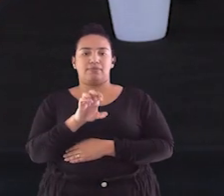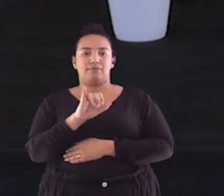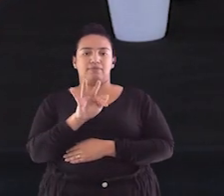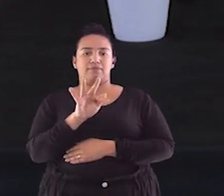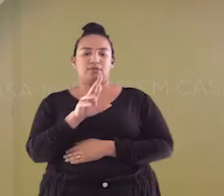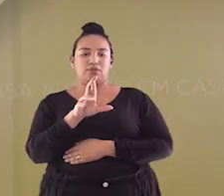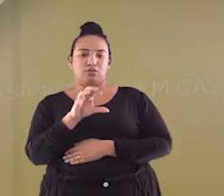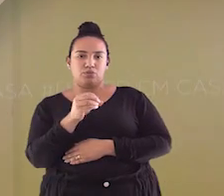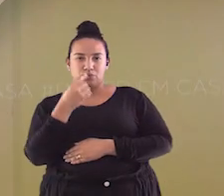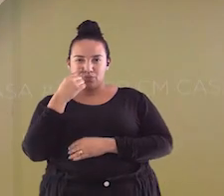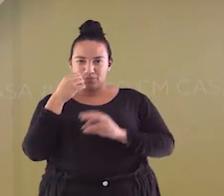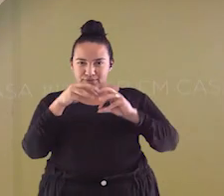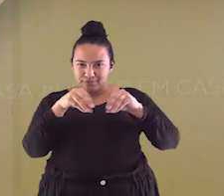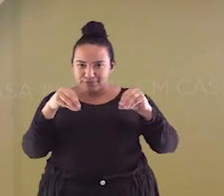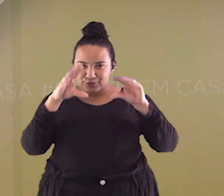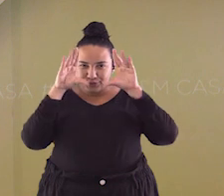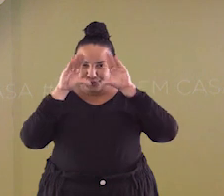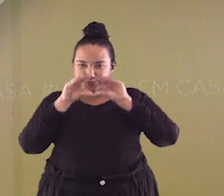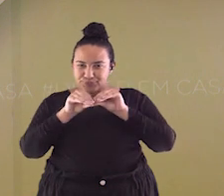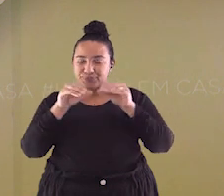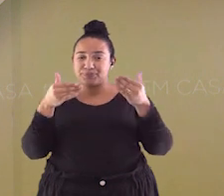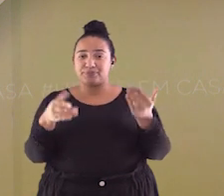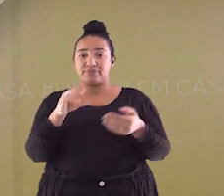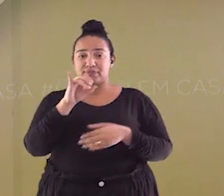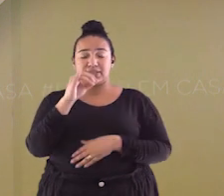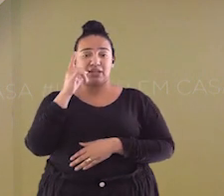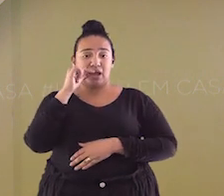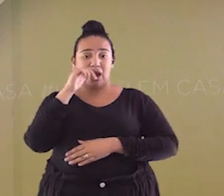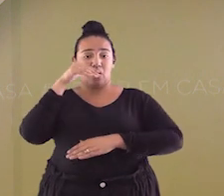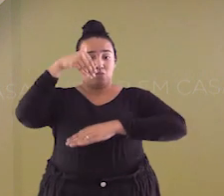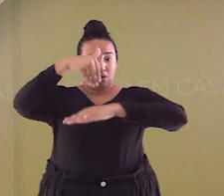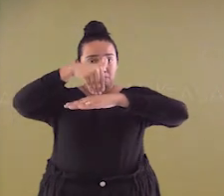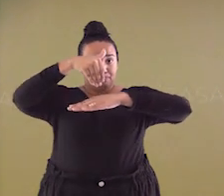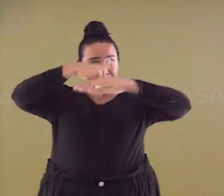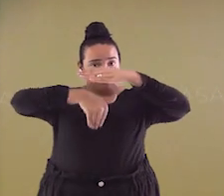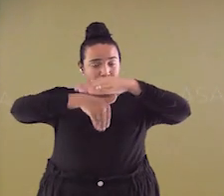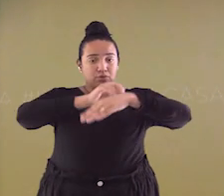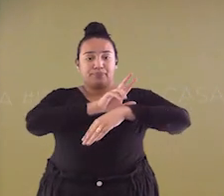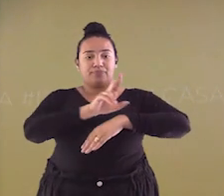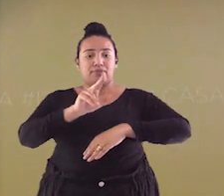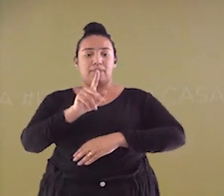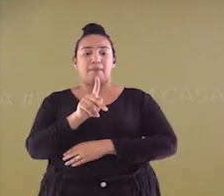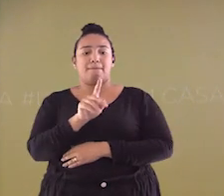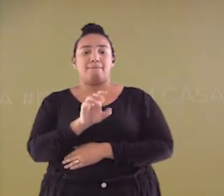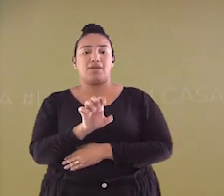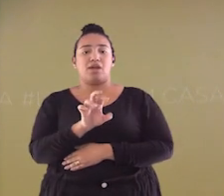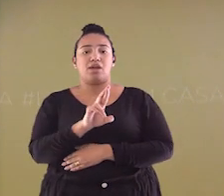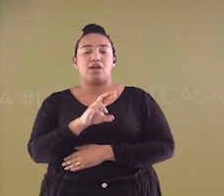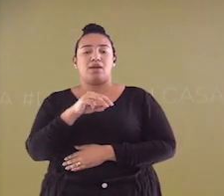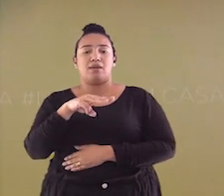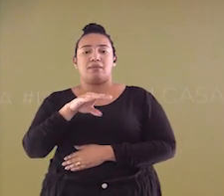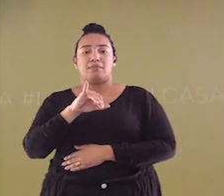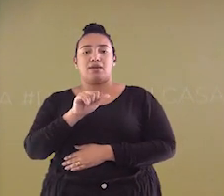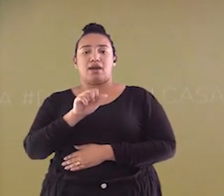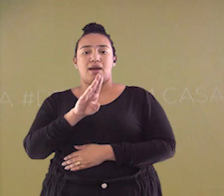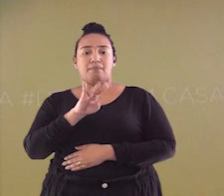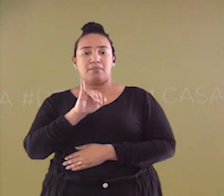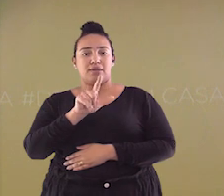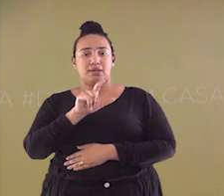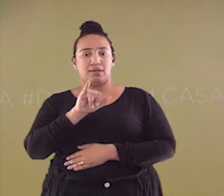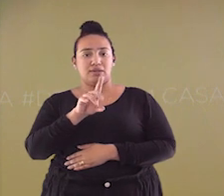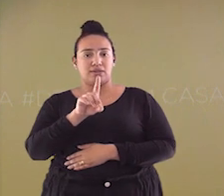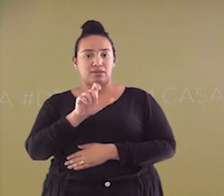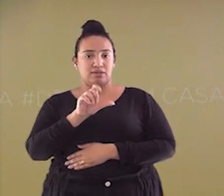marrom aqui. A passagem de água é chamada de permeabilidade. Ah, não se esqueça, para esse experimento